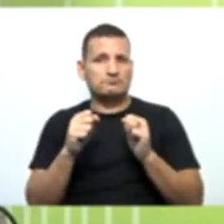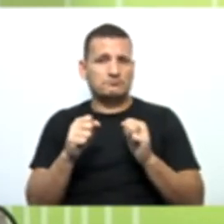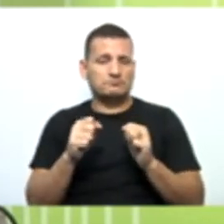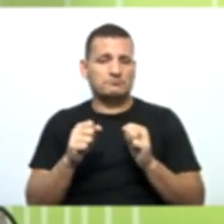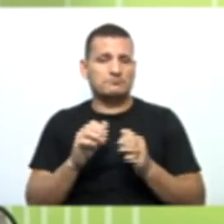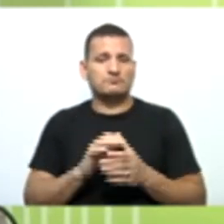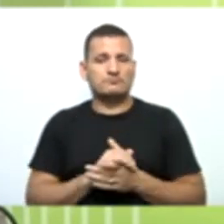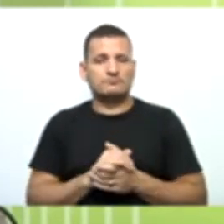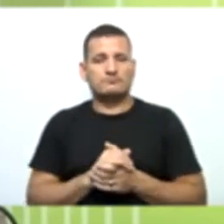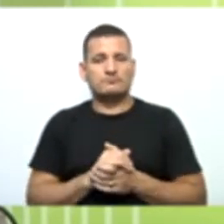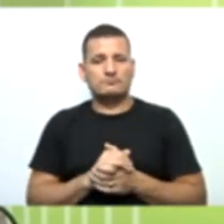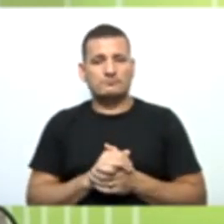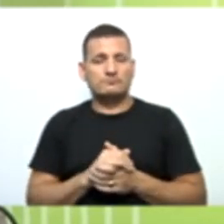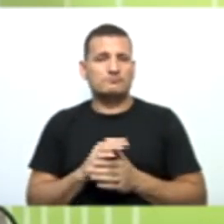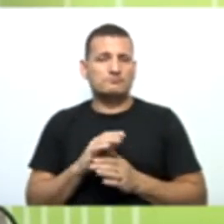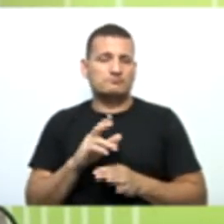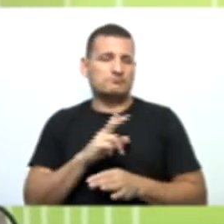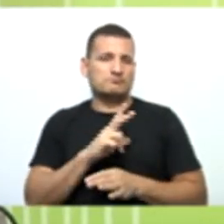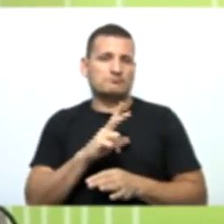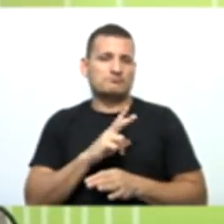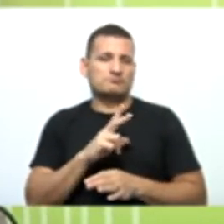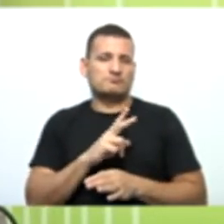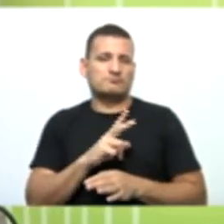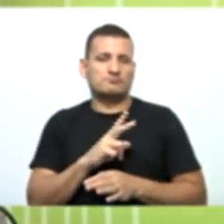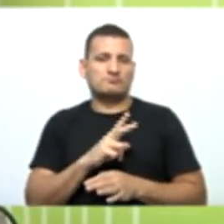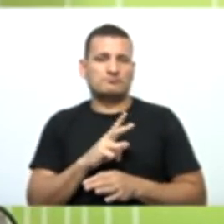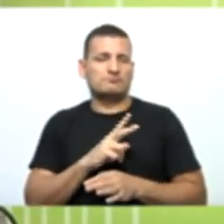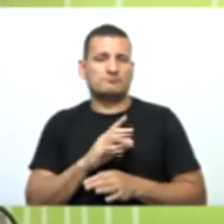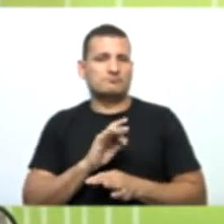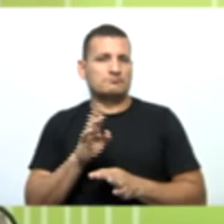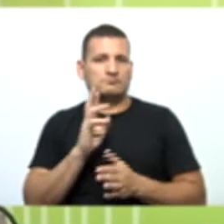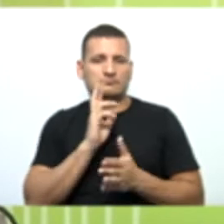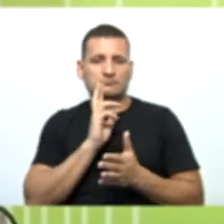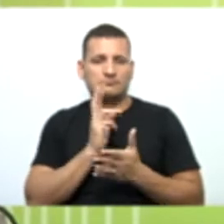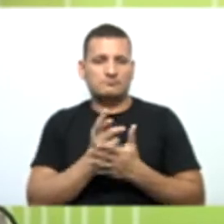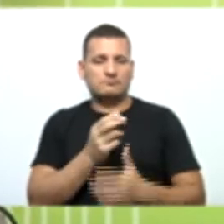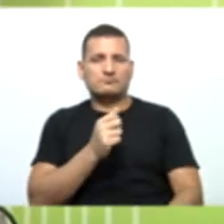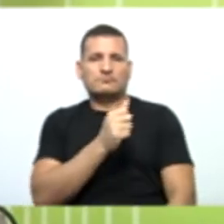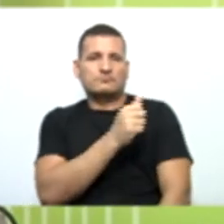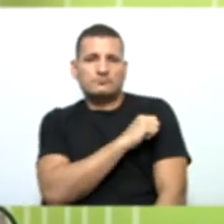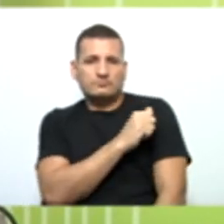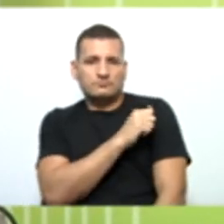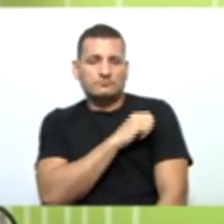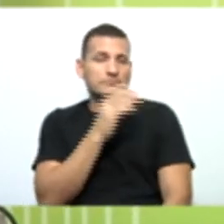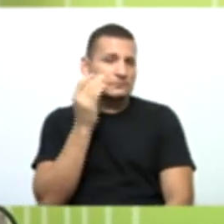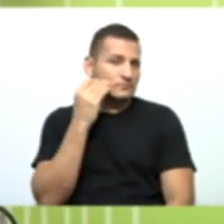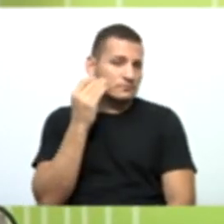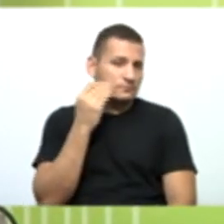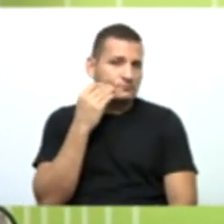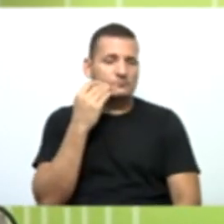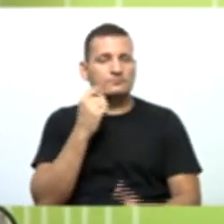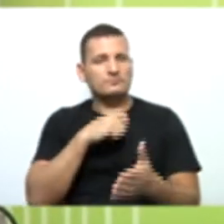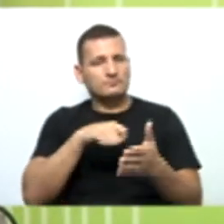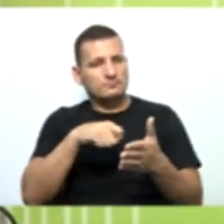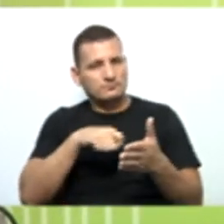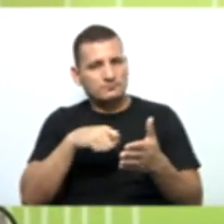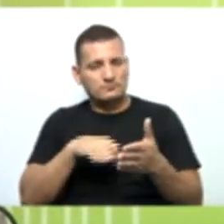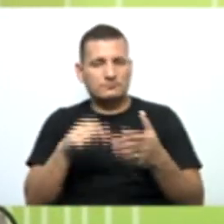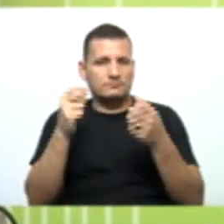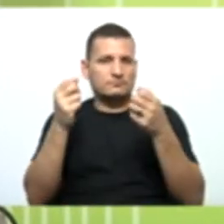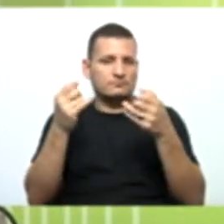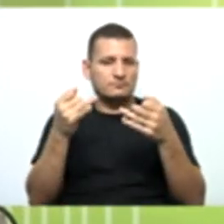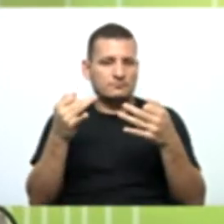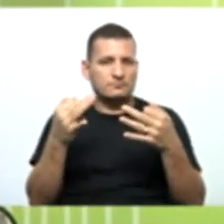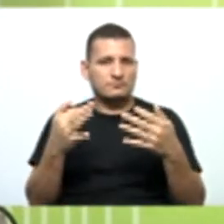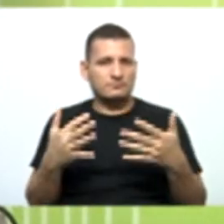é bem pessoal essa resposta, né, Marlon? O aluno que tentou lá exemplificar e deixar algo